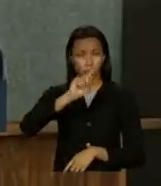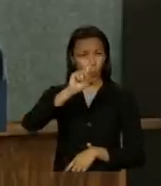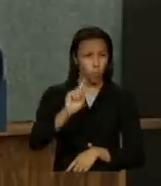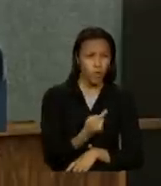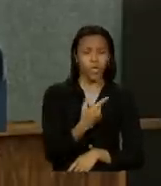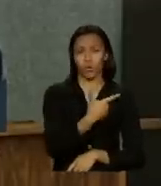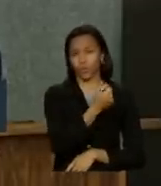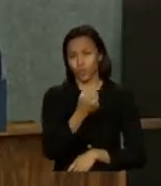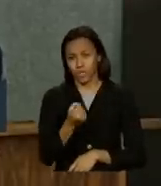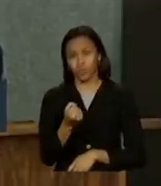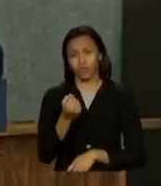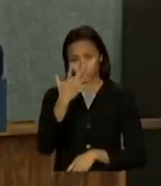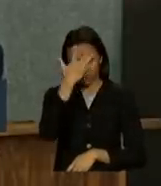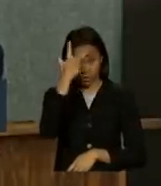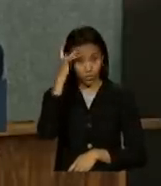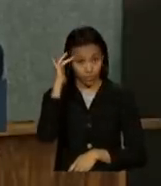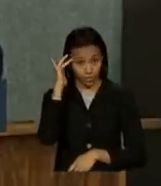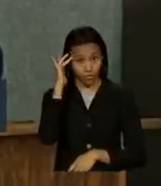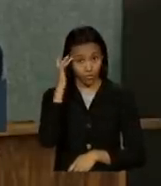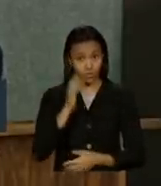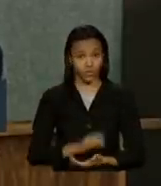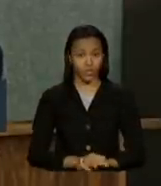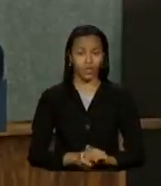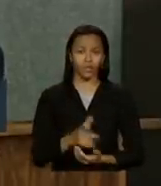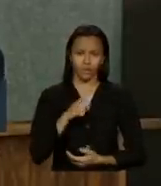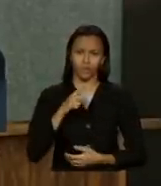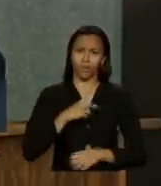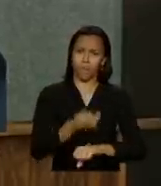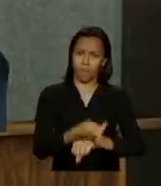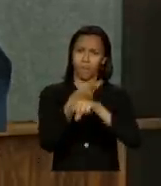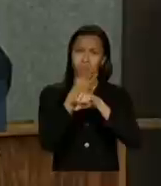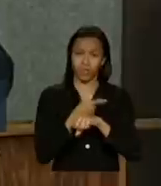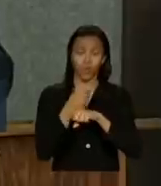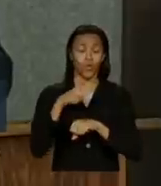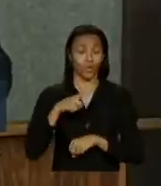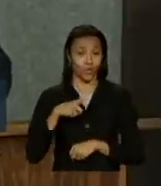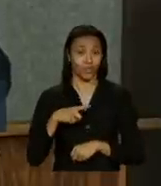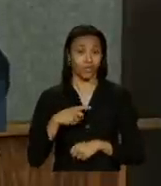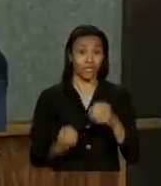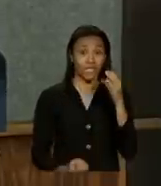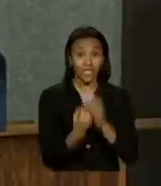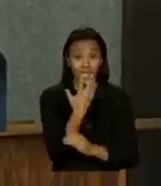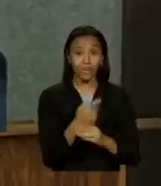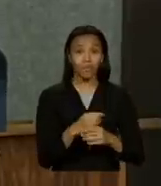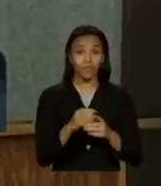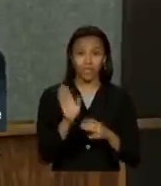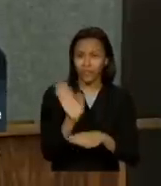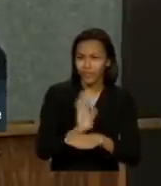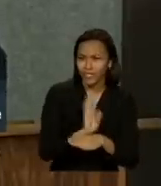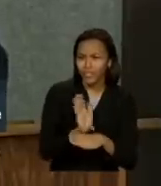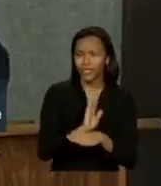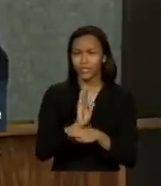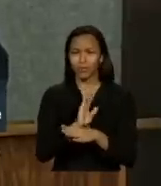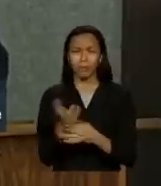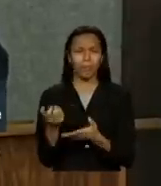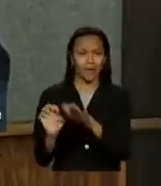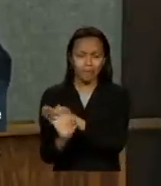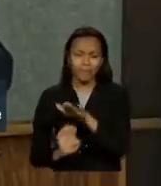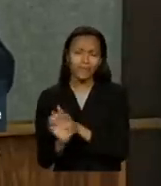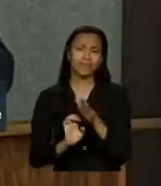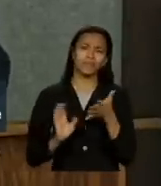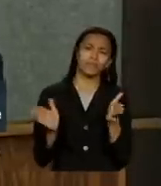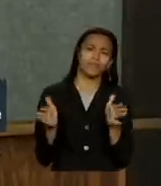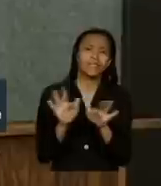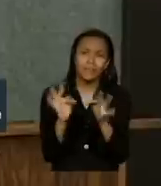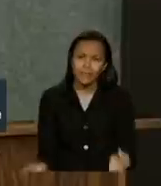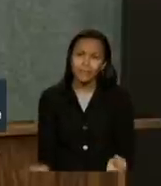pessoas do Rio Grande do Sul né com o sistema de premiação Nós criamos níveis para pequena empresa média empresa categorias para que todo